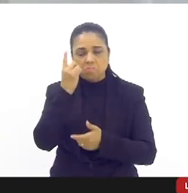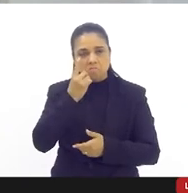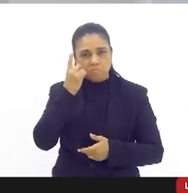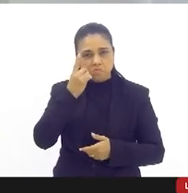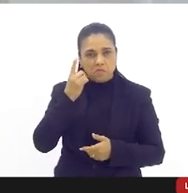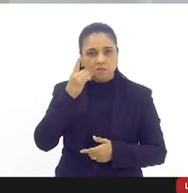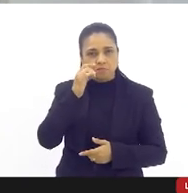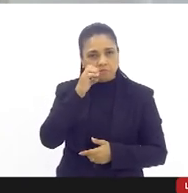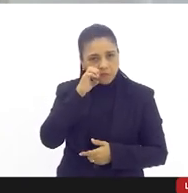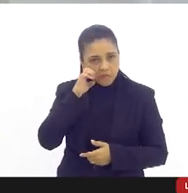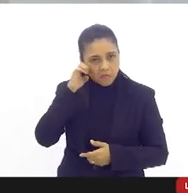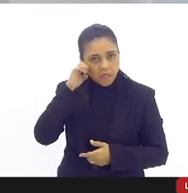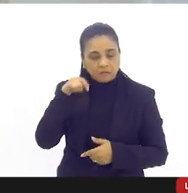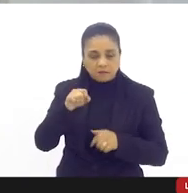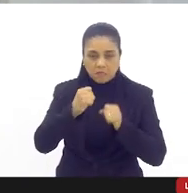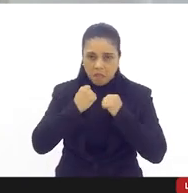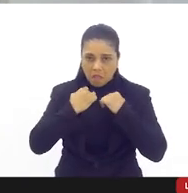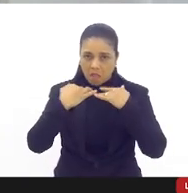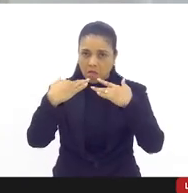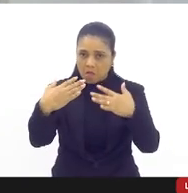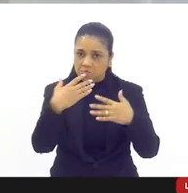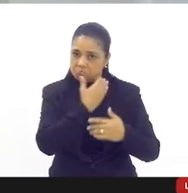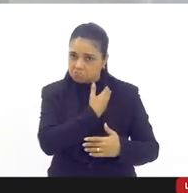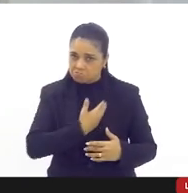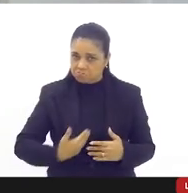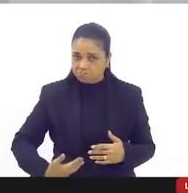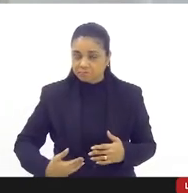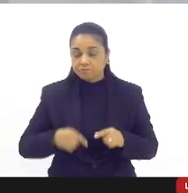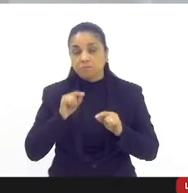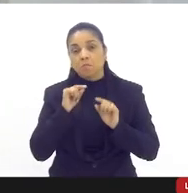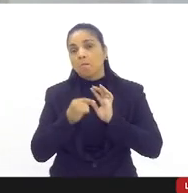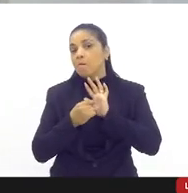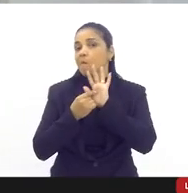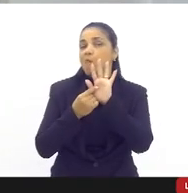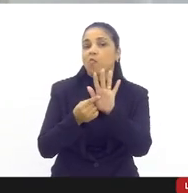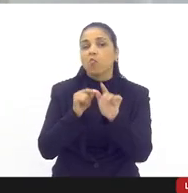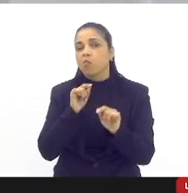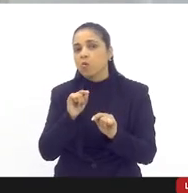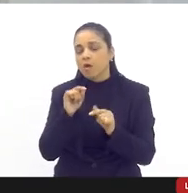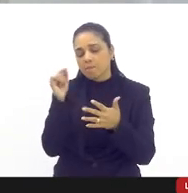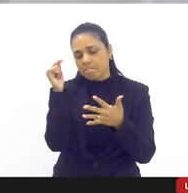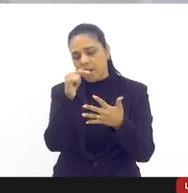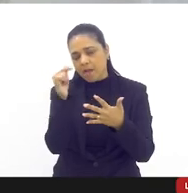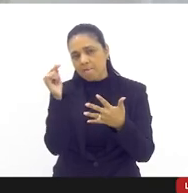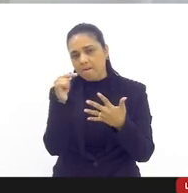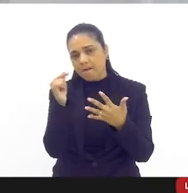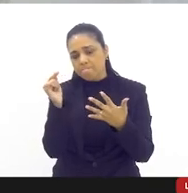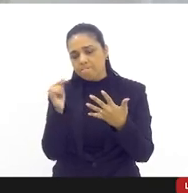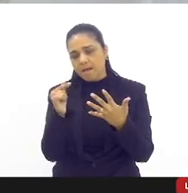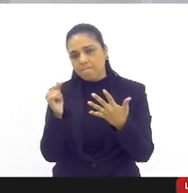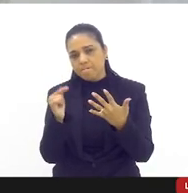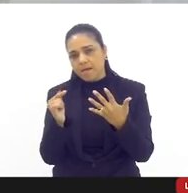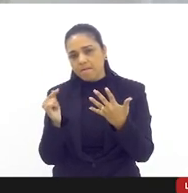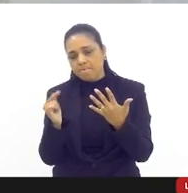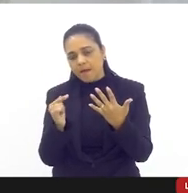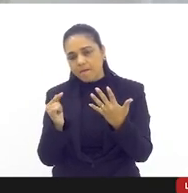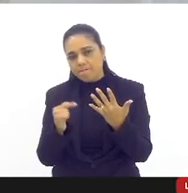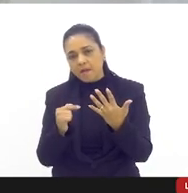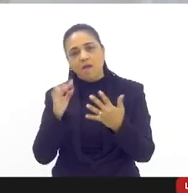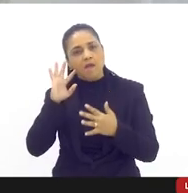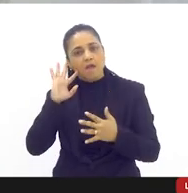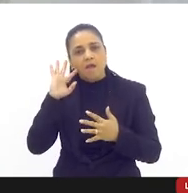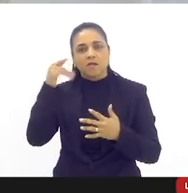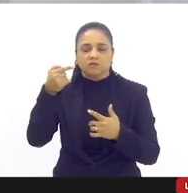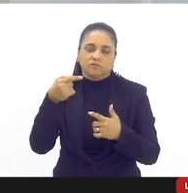porque essa audiência Ela traz as questões que devem ser